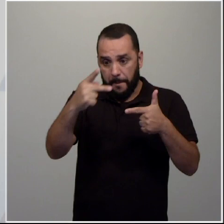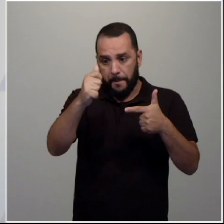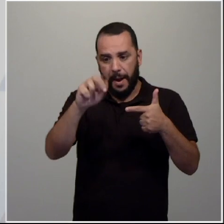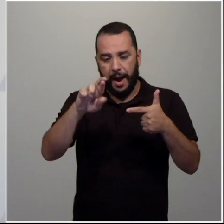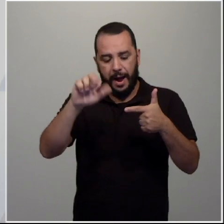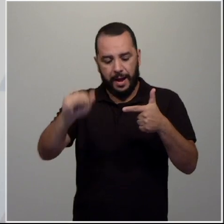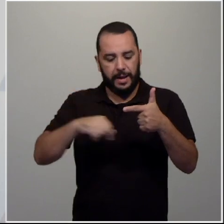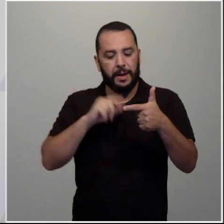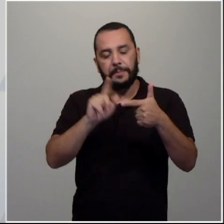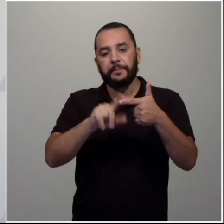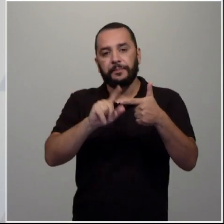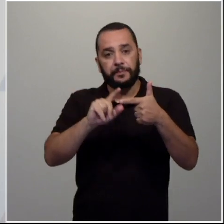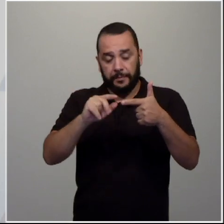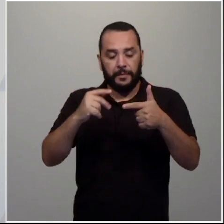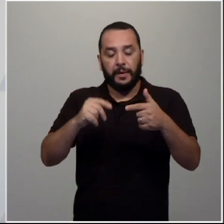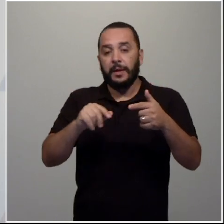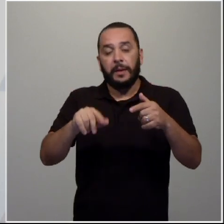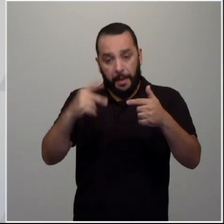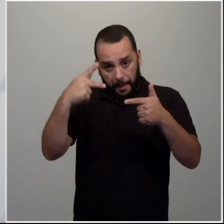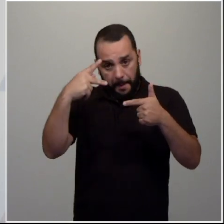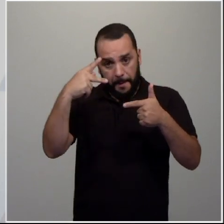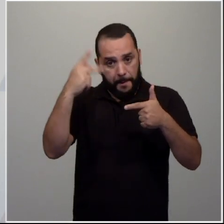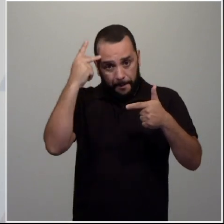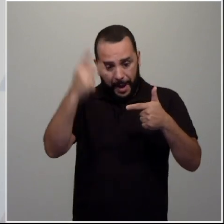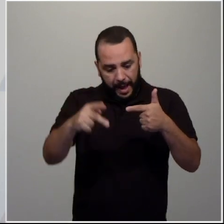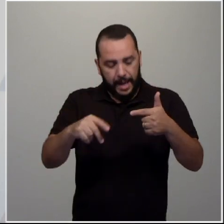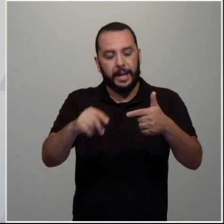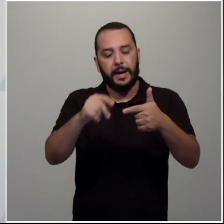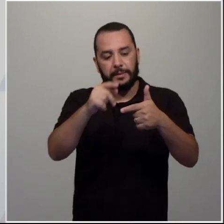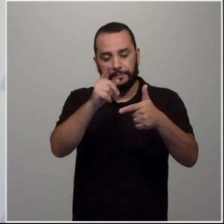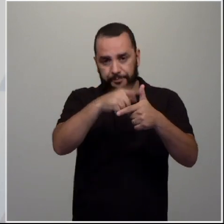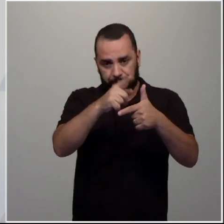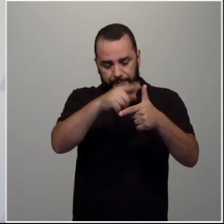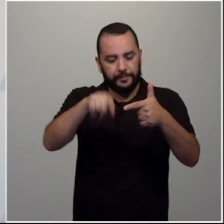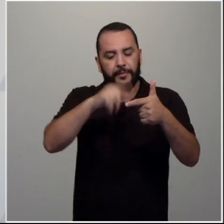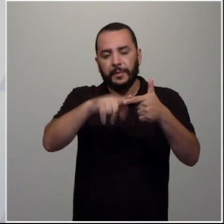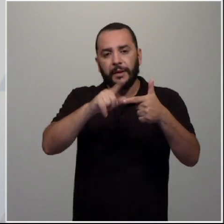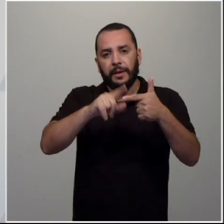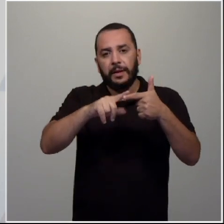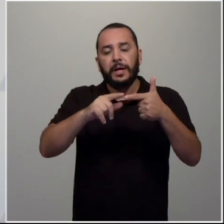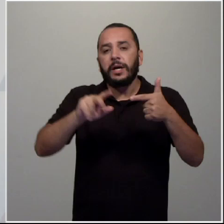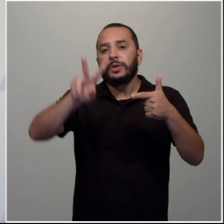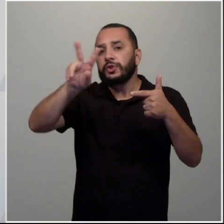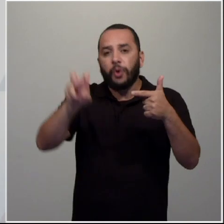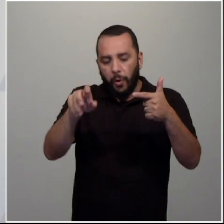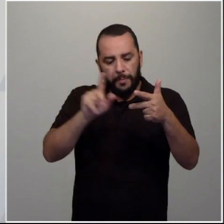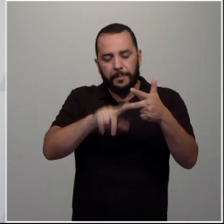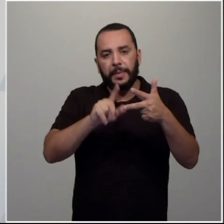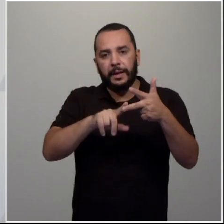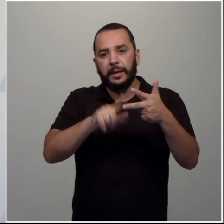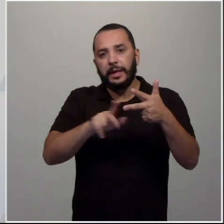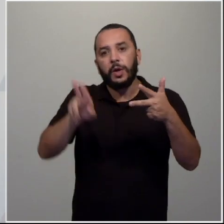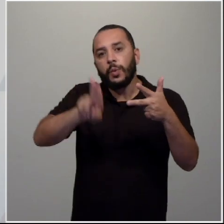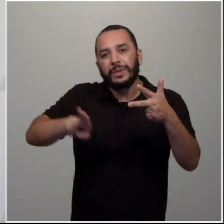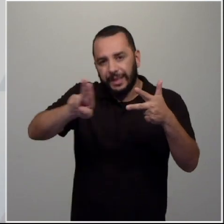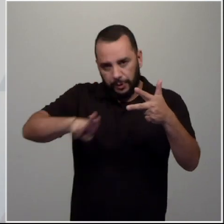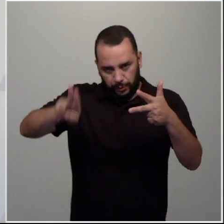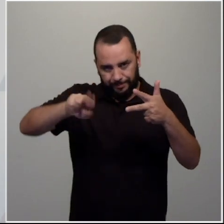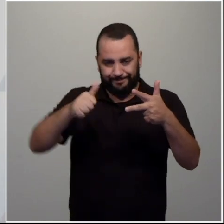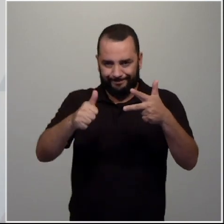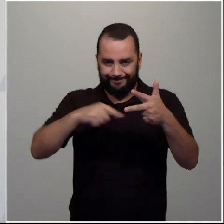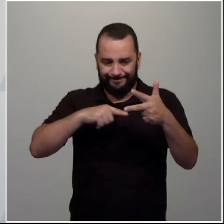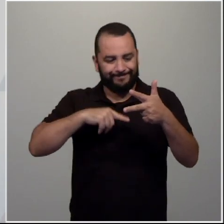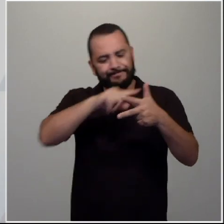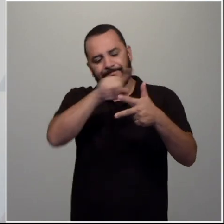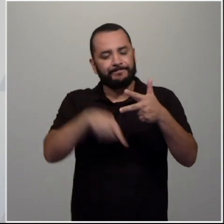acerca da resolução de problemas e o ensino através da resolução de problemas o ensino para a resolução de problemas é um